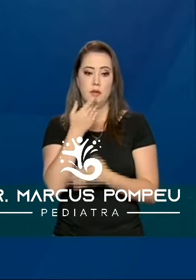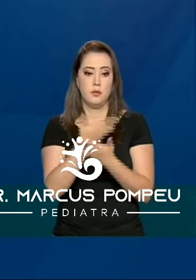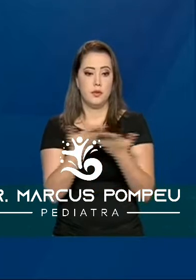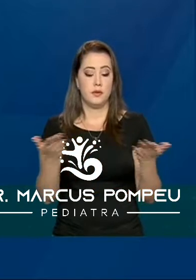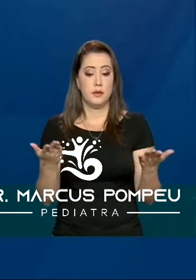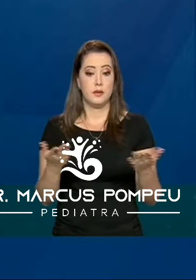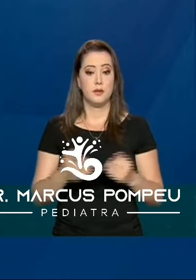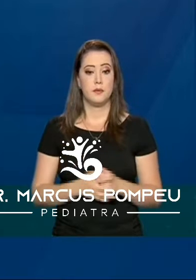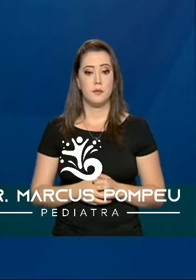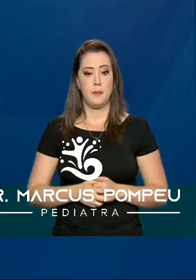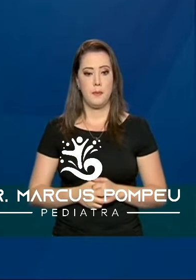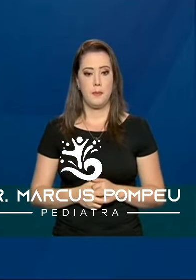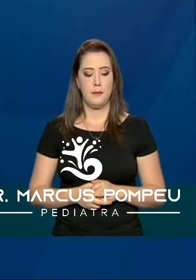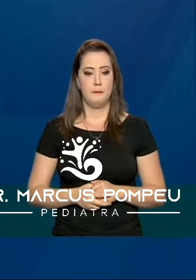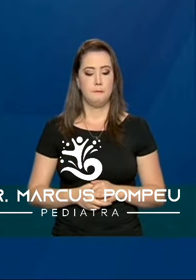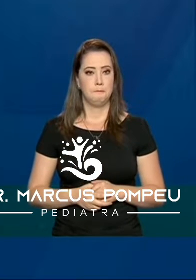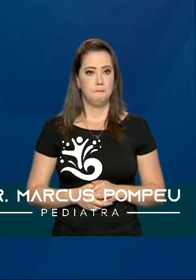vocês hoje.